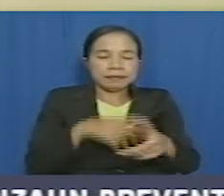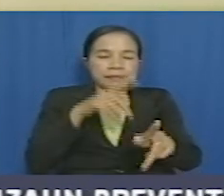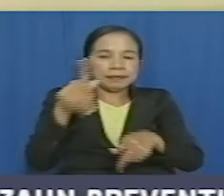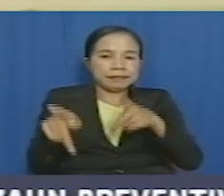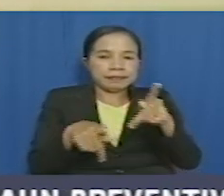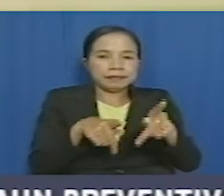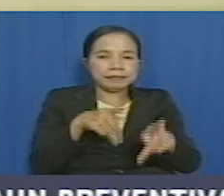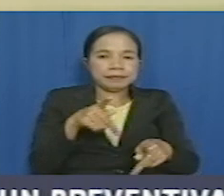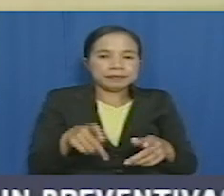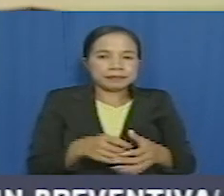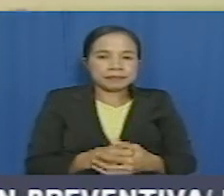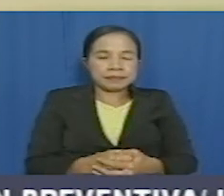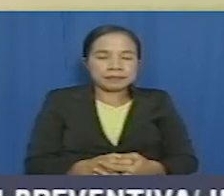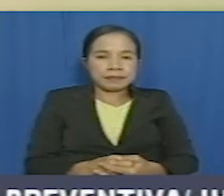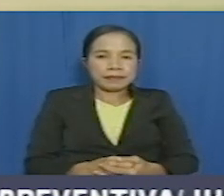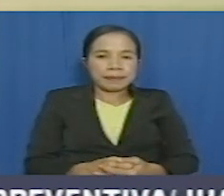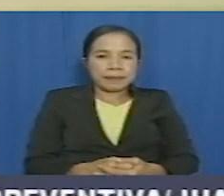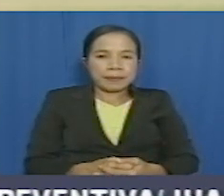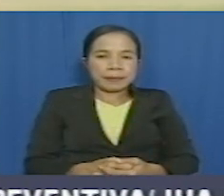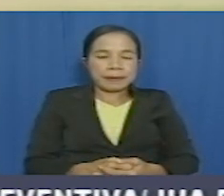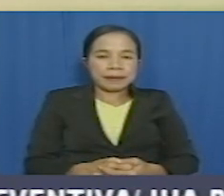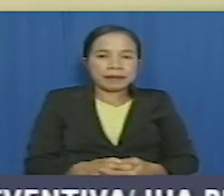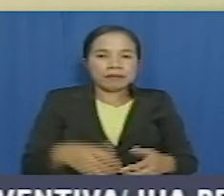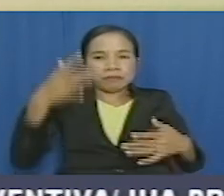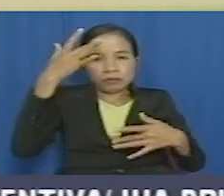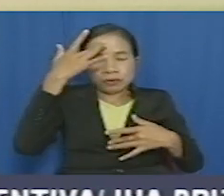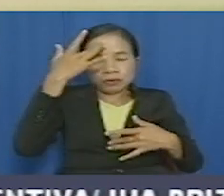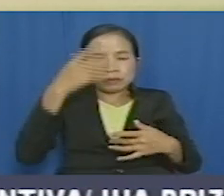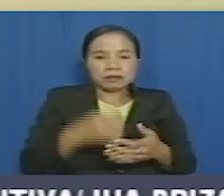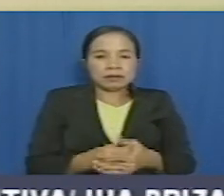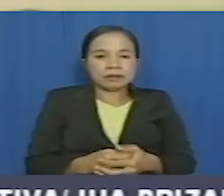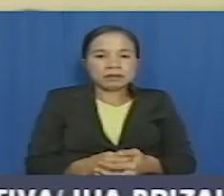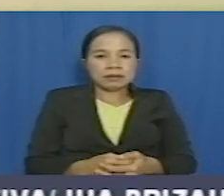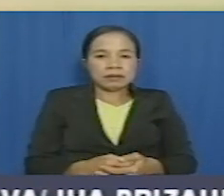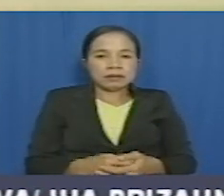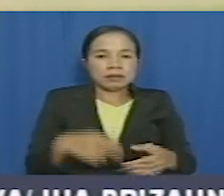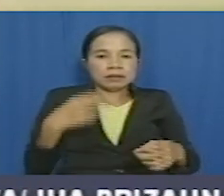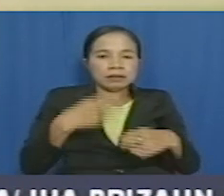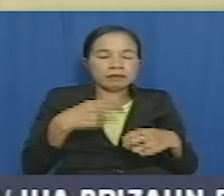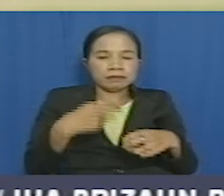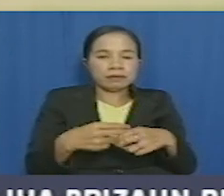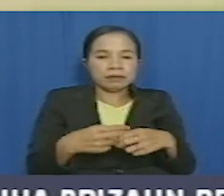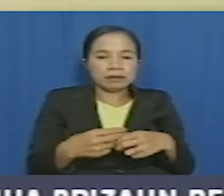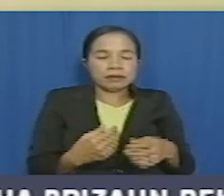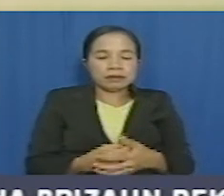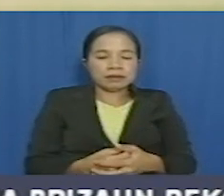População, comunidade que moras né toda, moras né perigoso,